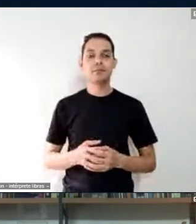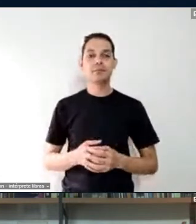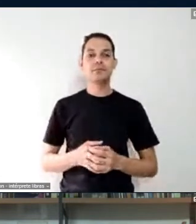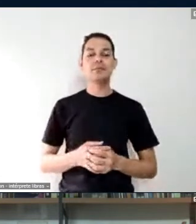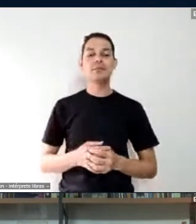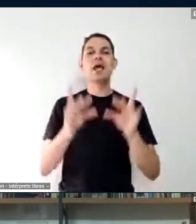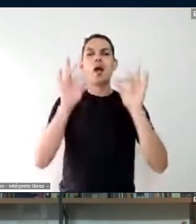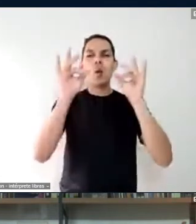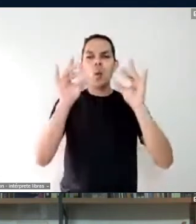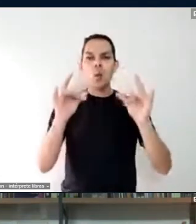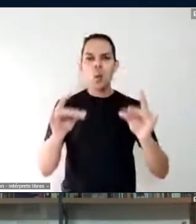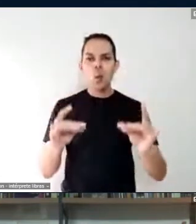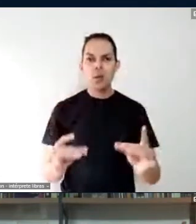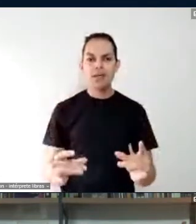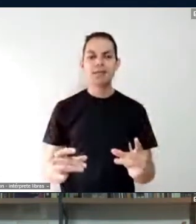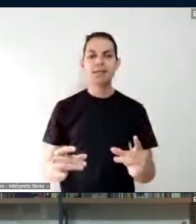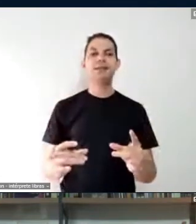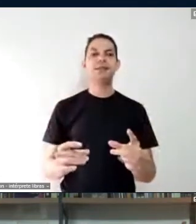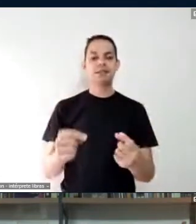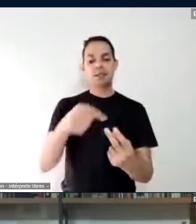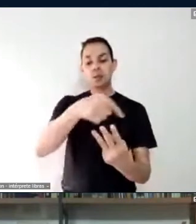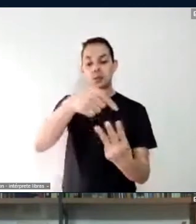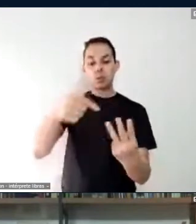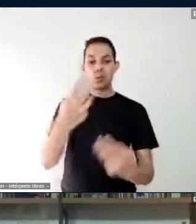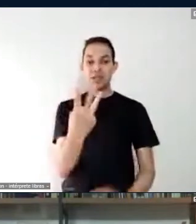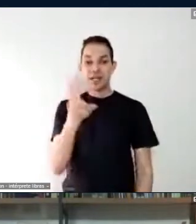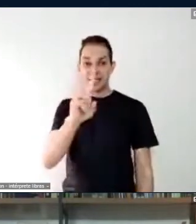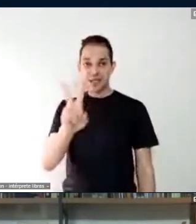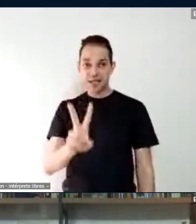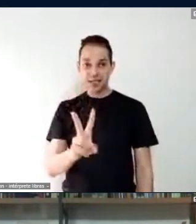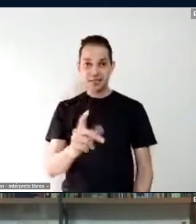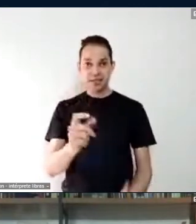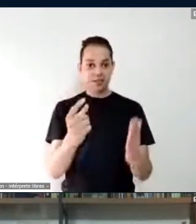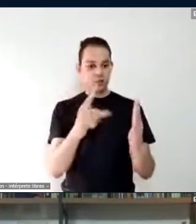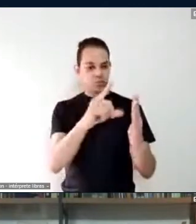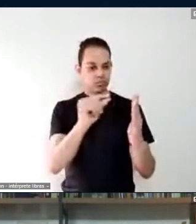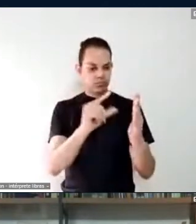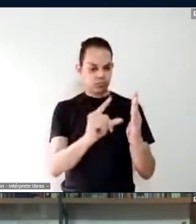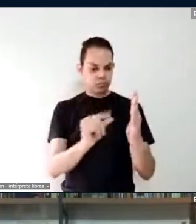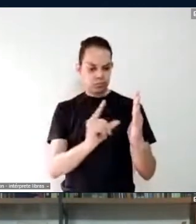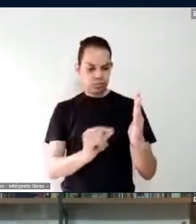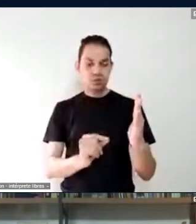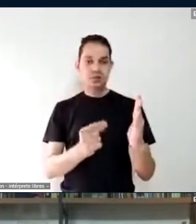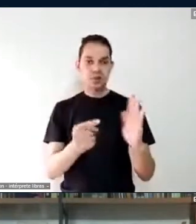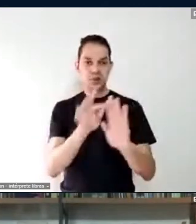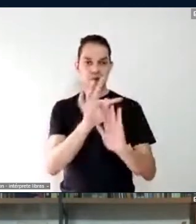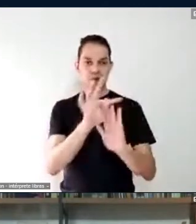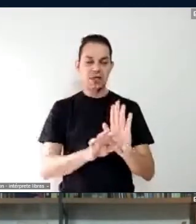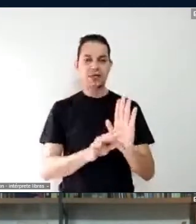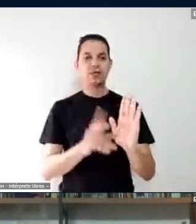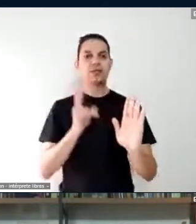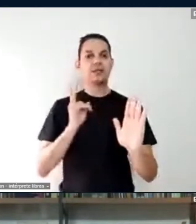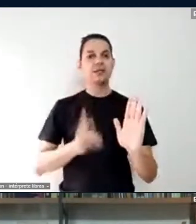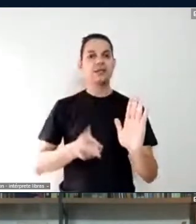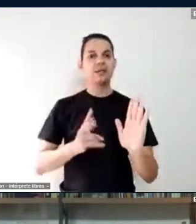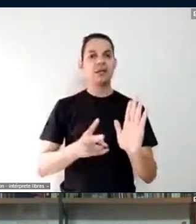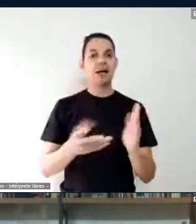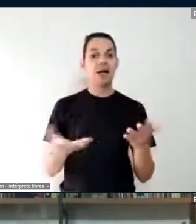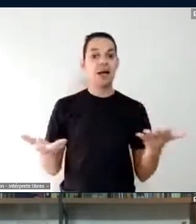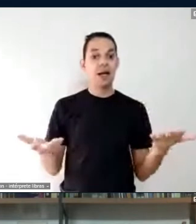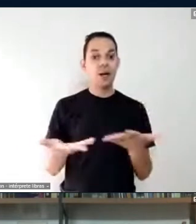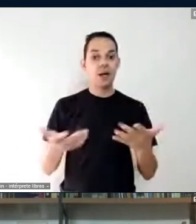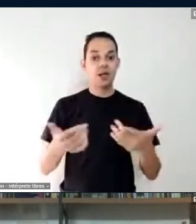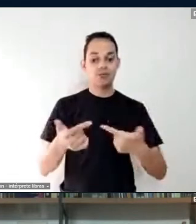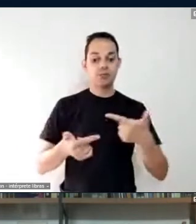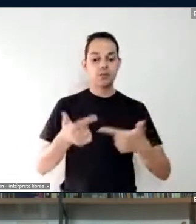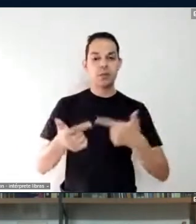detalhe, que você faz isso umas três vezes, que eu marquei amarelo no texto. sempre agora a gente está puxando os trabalhos